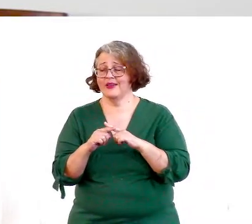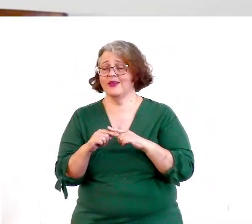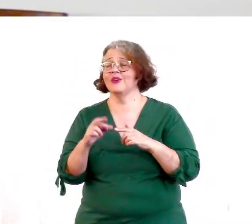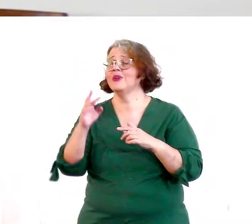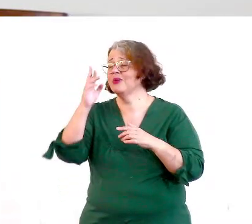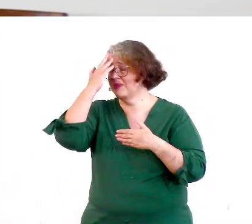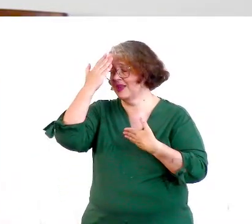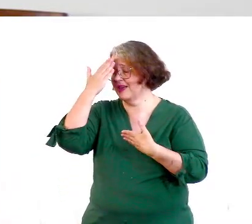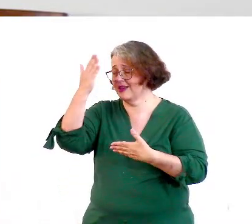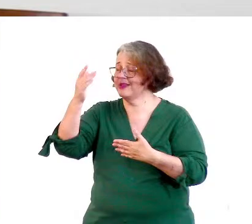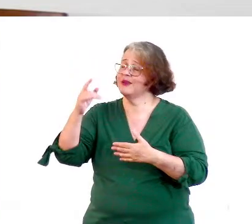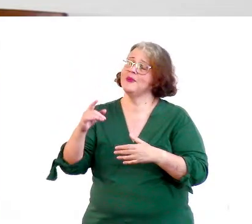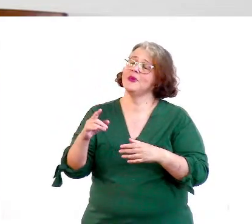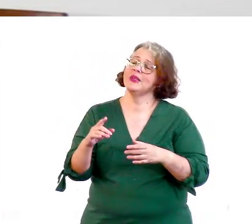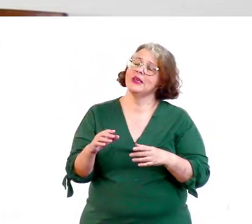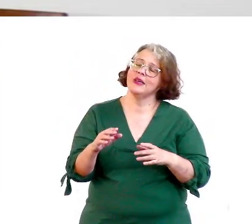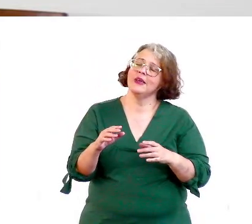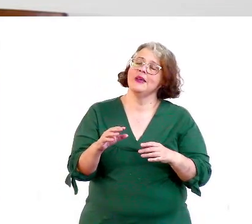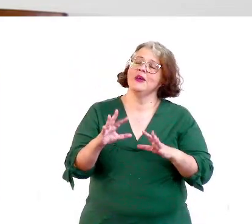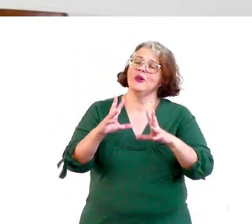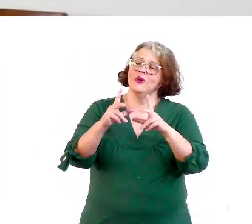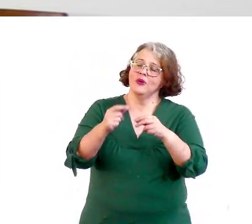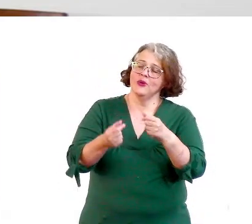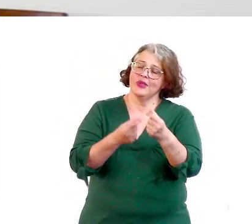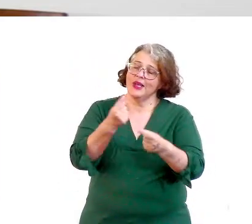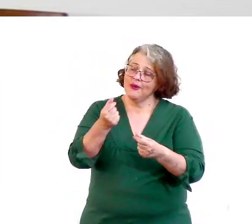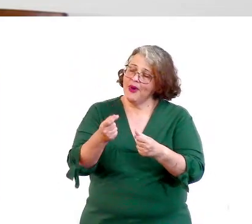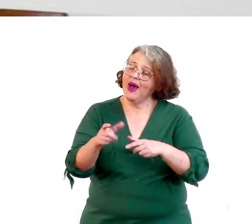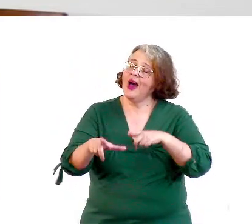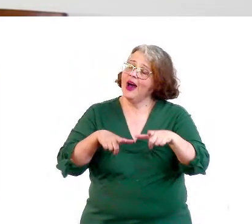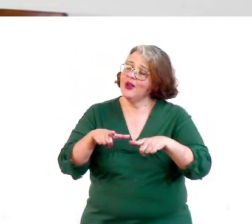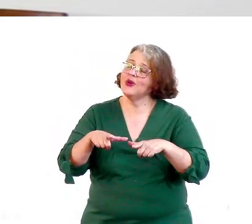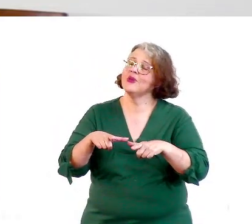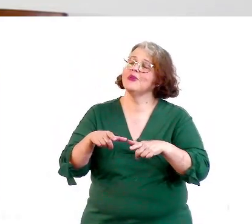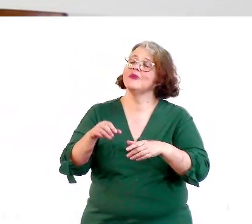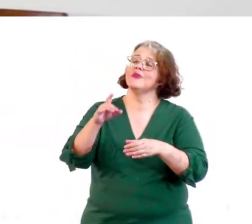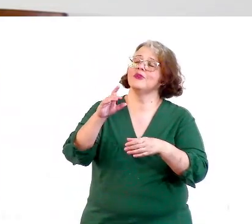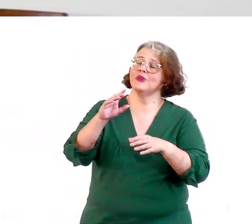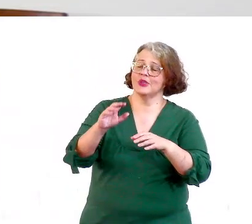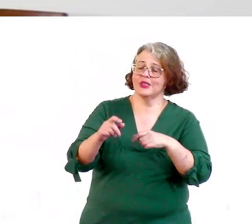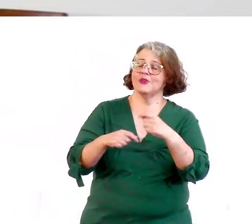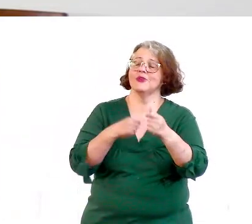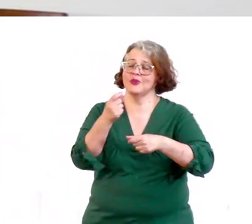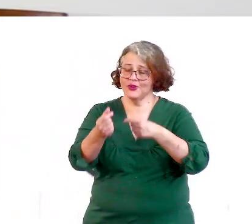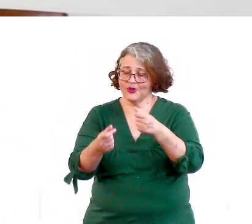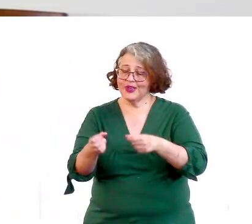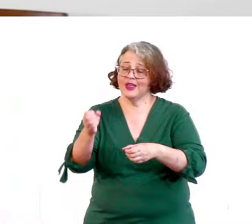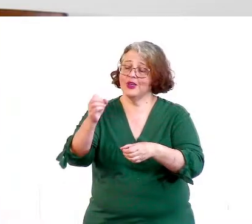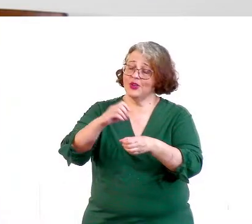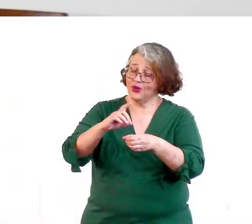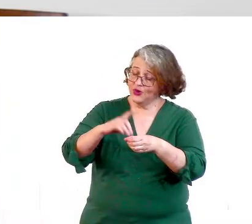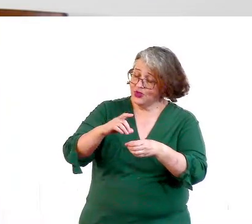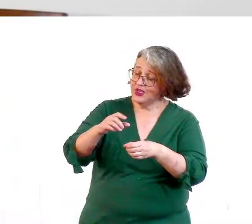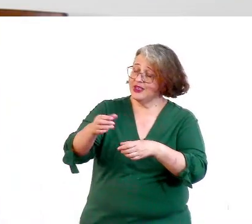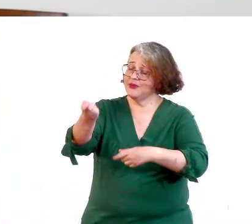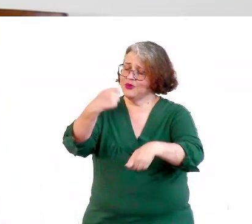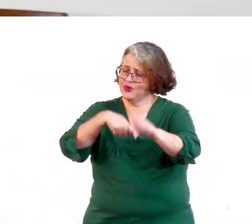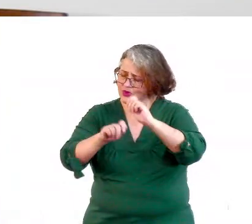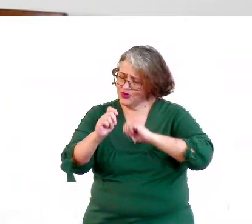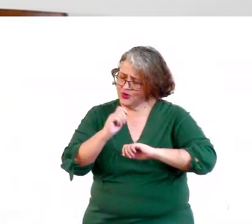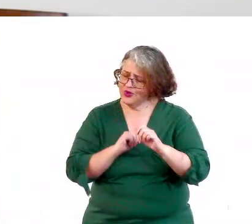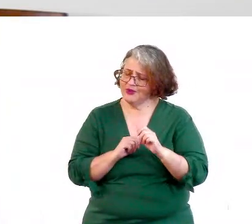dá a cada um de ter dentro de sua casa o alimento, o que vestir, as condições para a criação